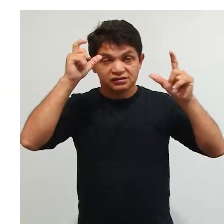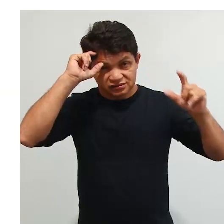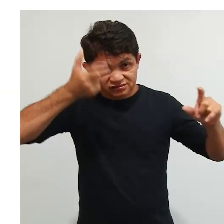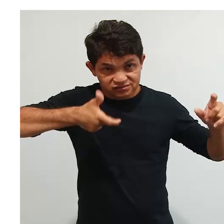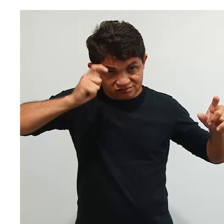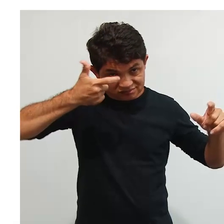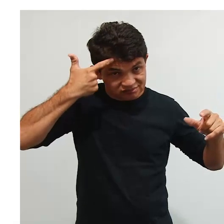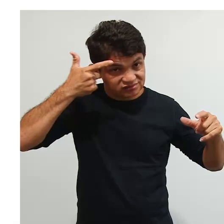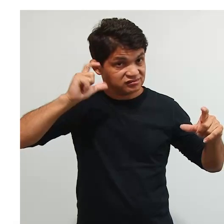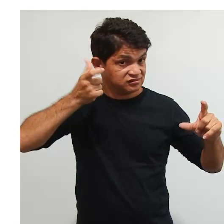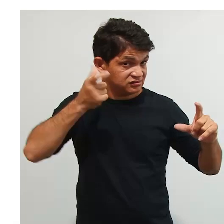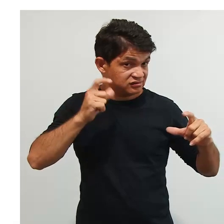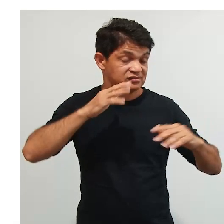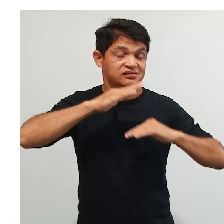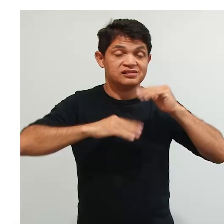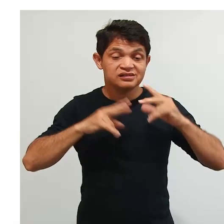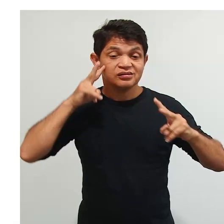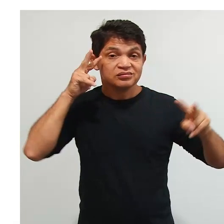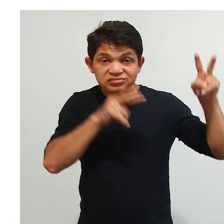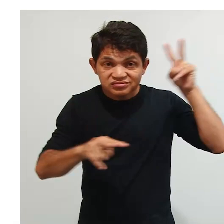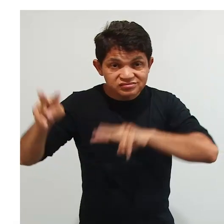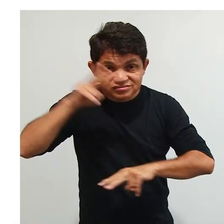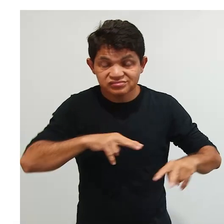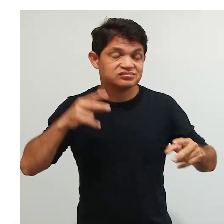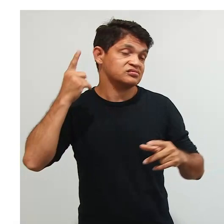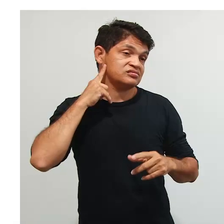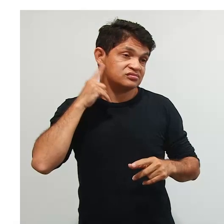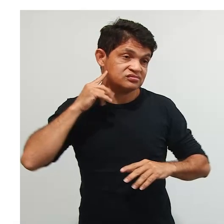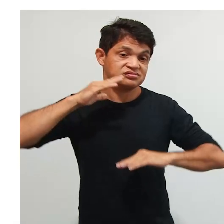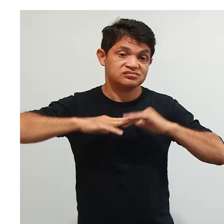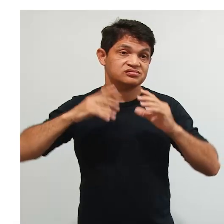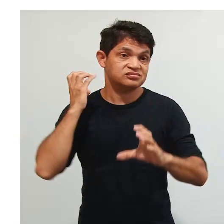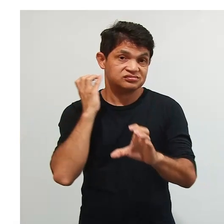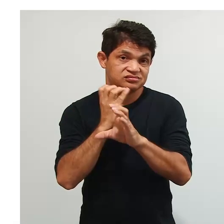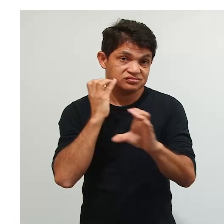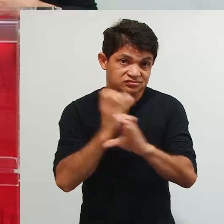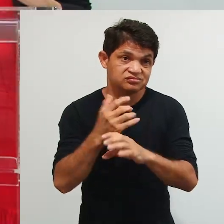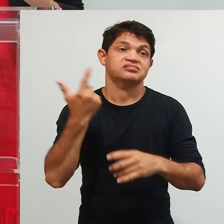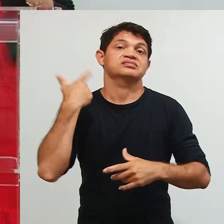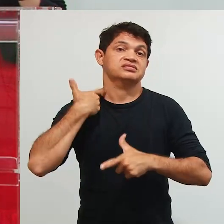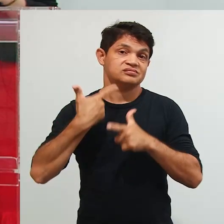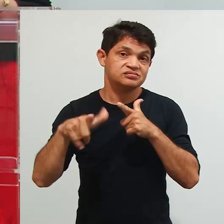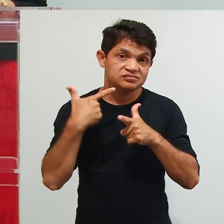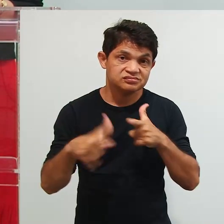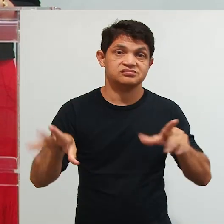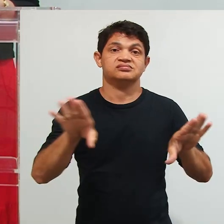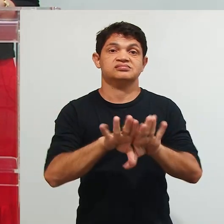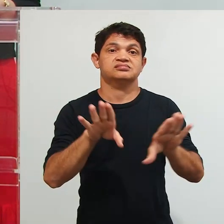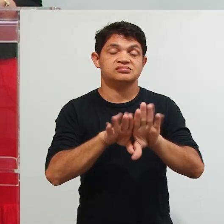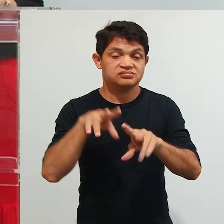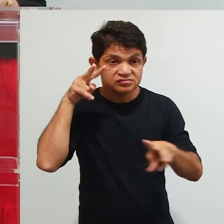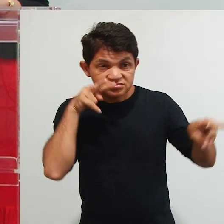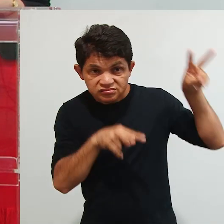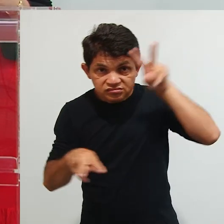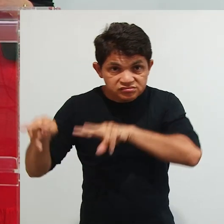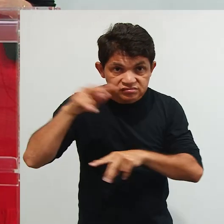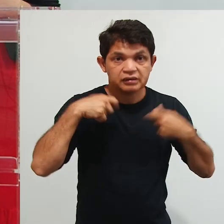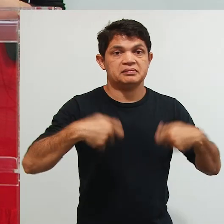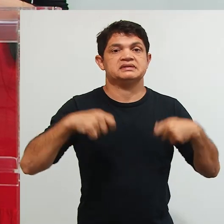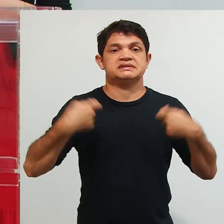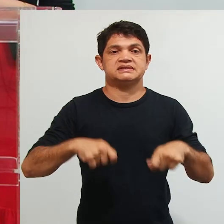da dislexia, porque pode ser uma dislexia visual, auditiva ou contemplar essas duas